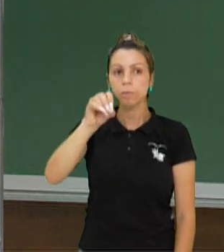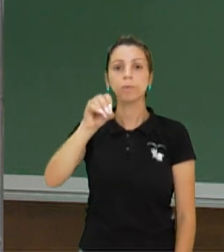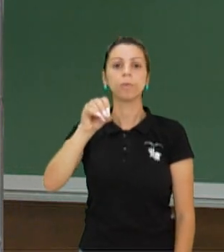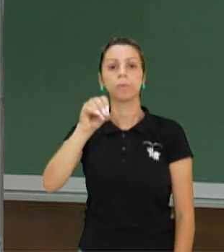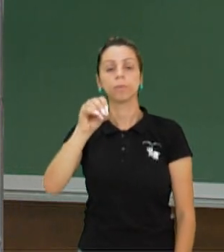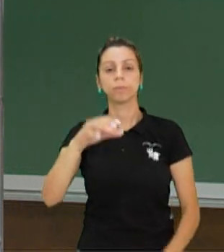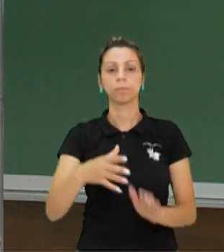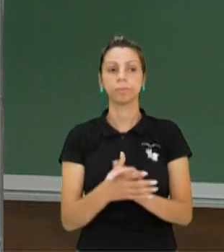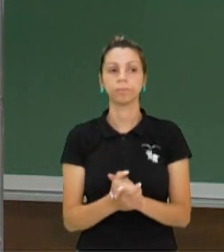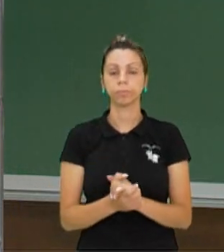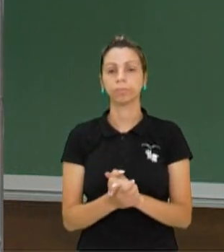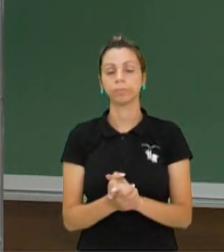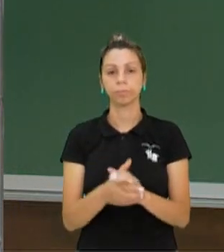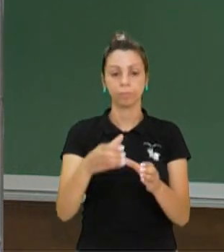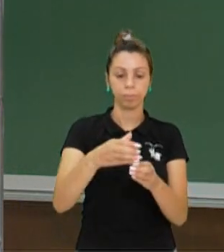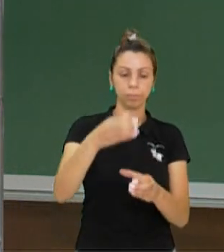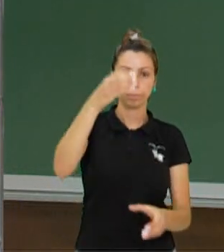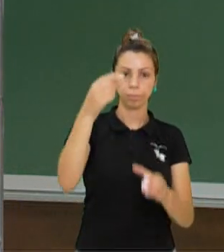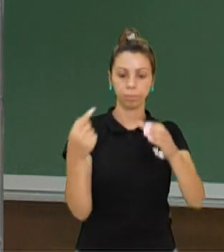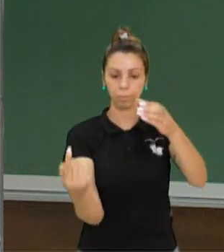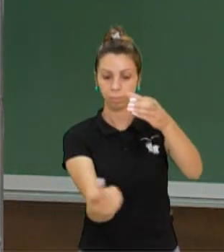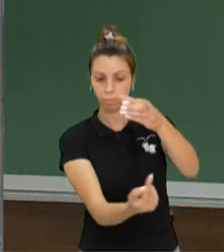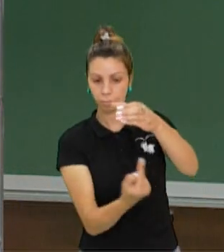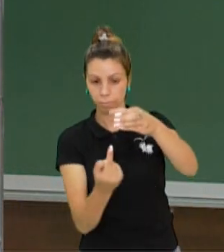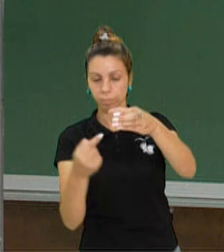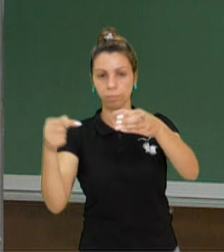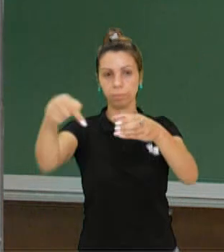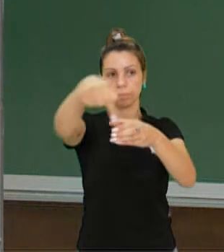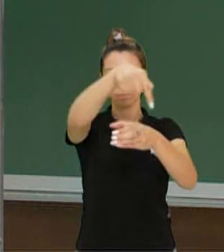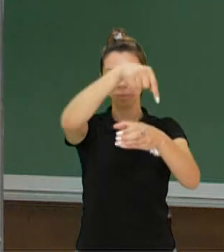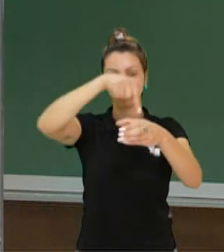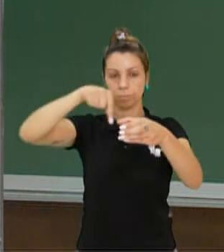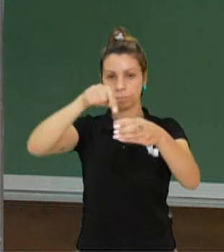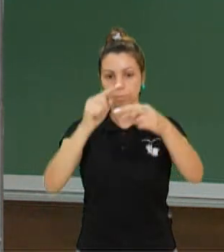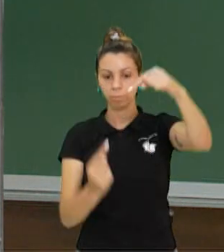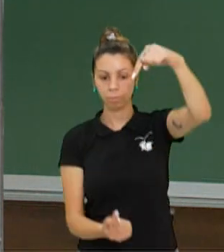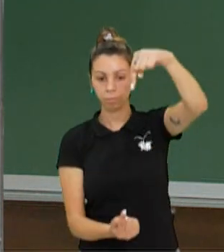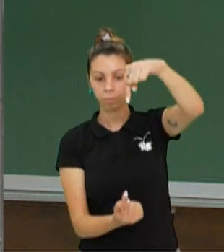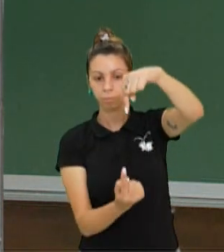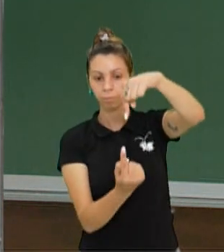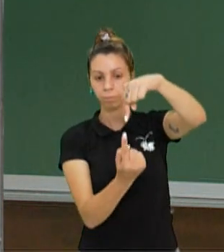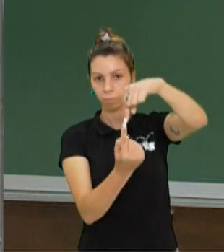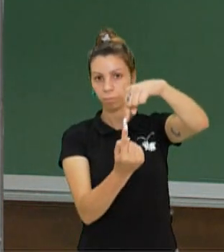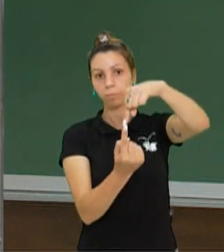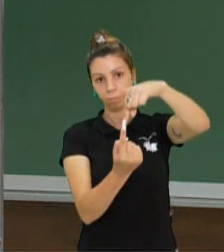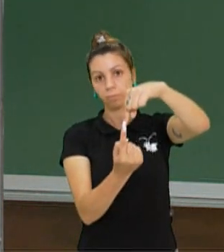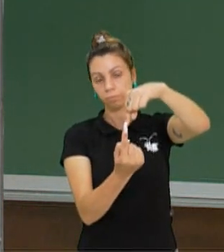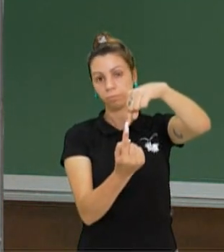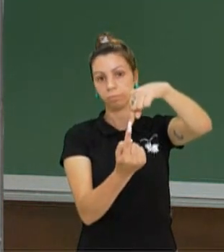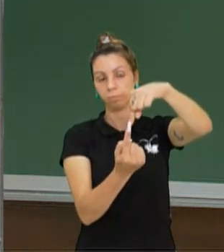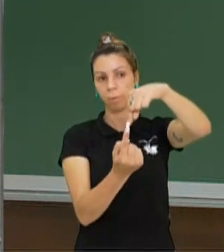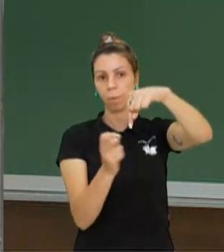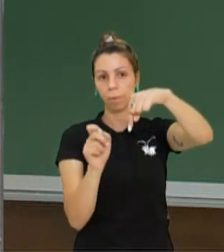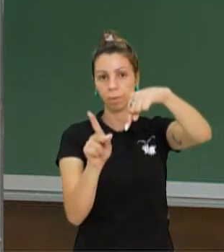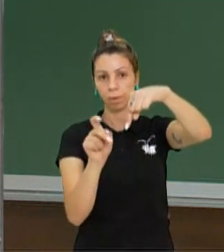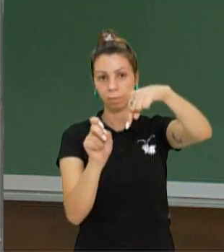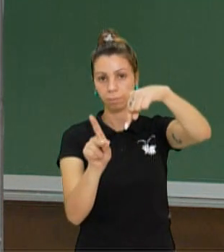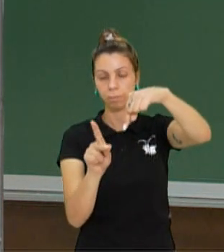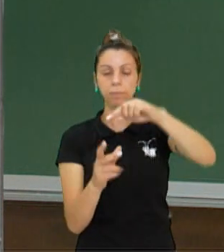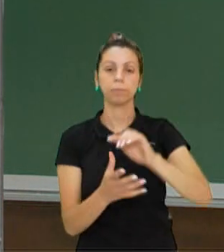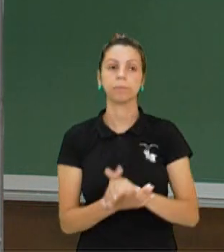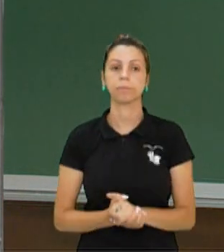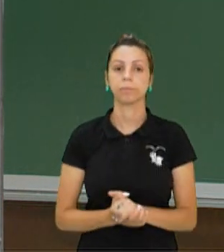caso do cilindro circular reto, esse eixo é perpendicular aos planos da base, ok? Beleza?